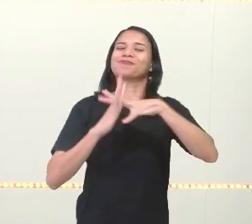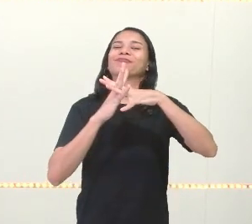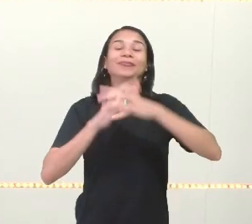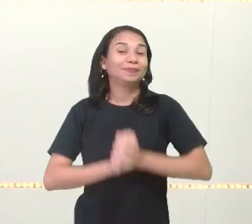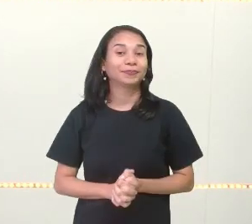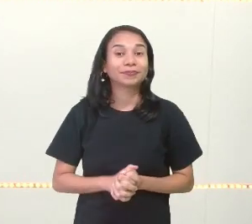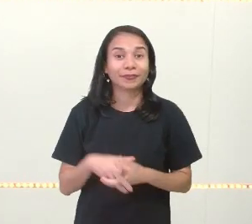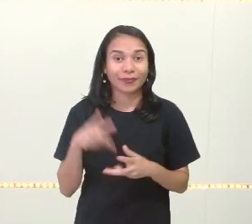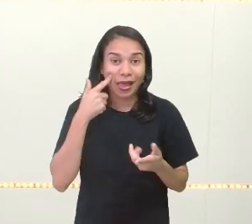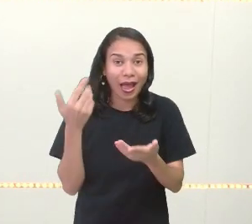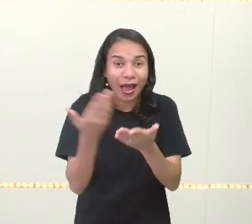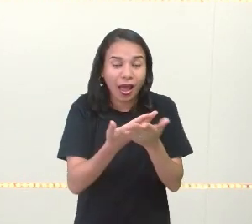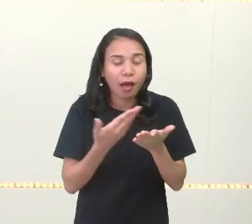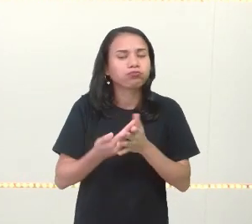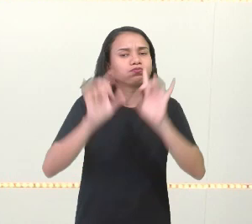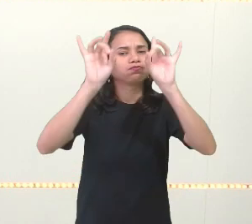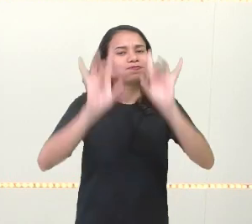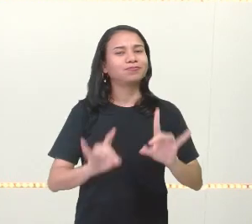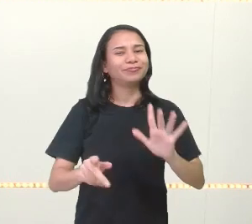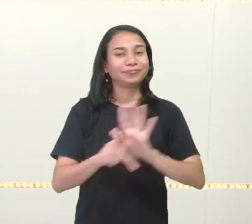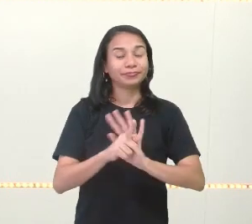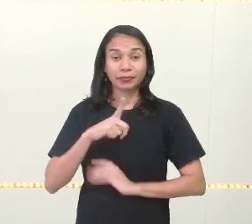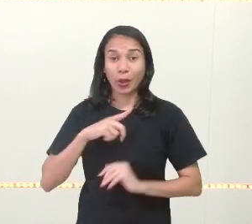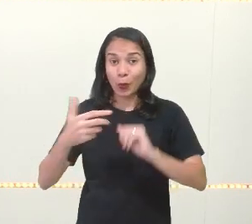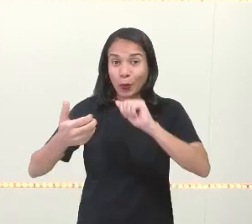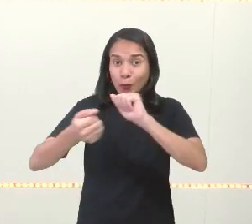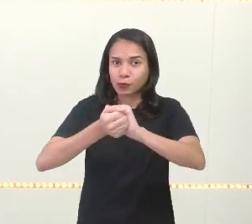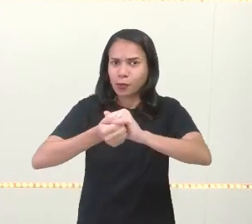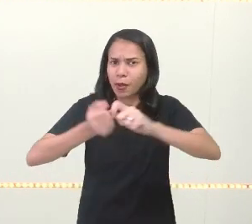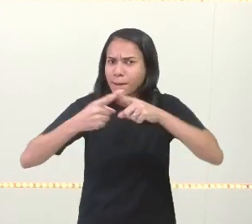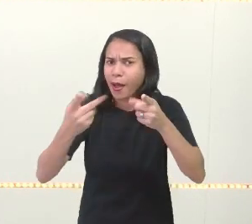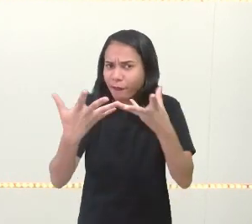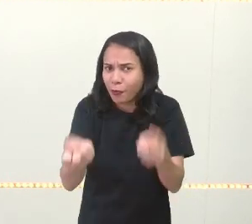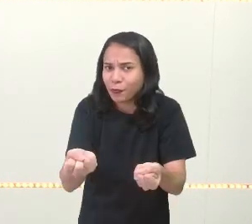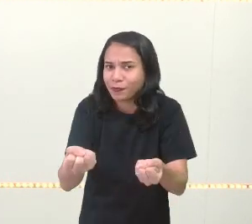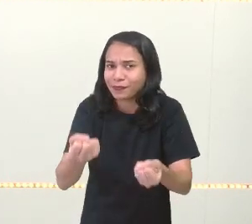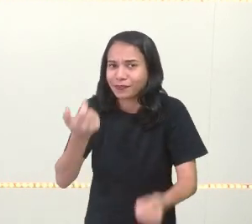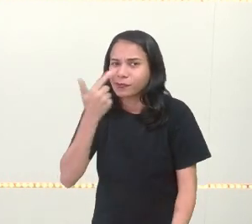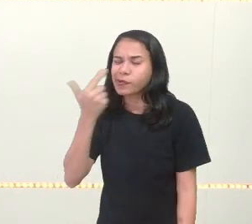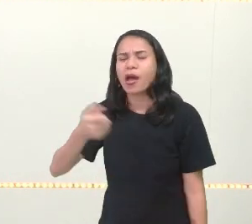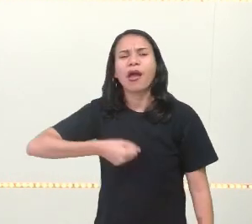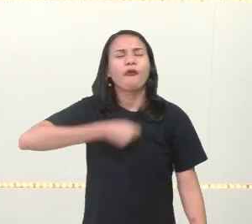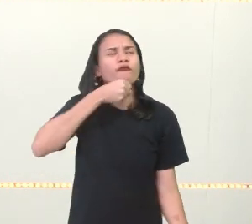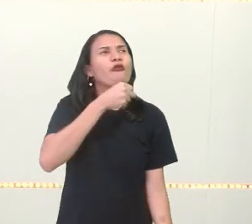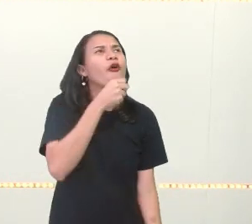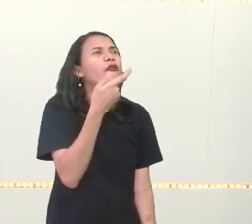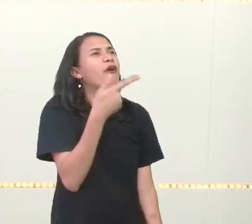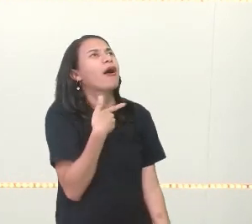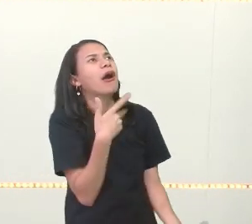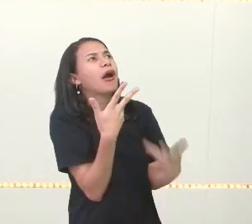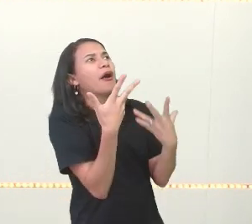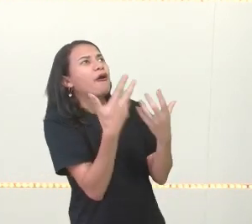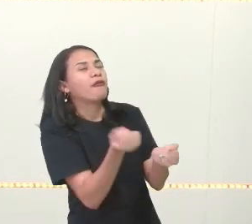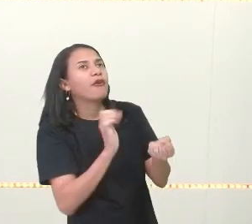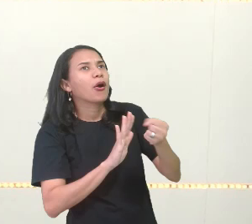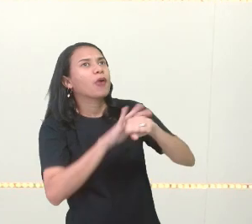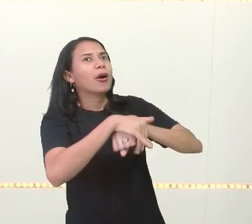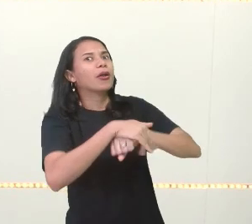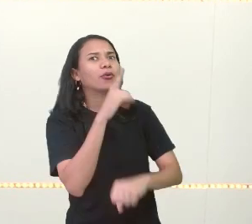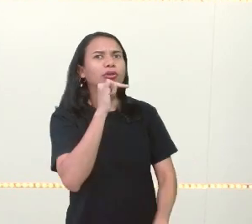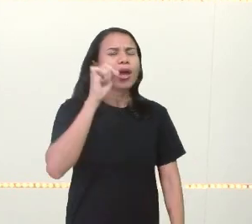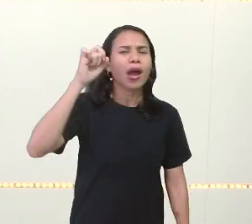demais, fazendo essa diferença aqui com a gente. Bom, mas vamos embora? Minha avó dizia assim, vamos embora que a noite é